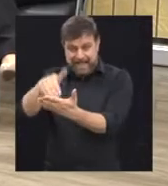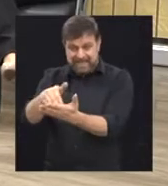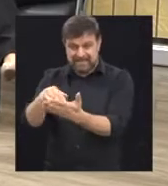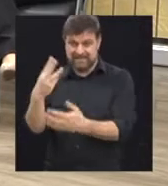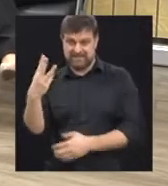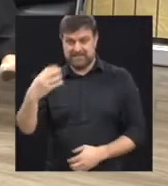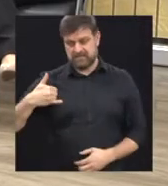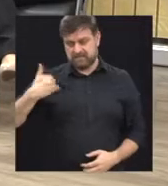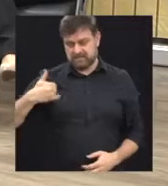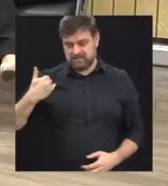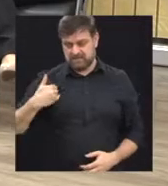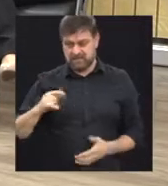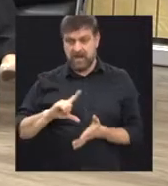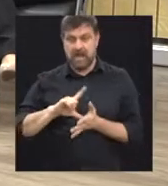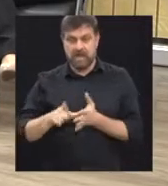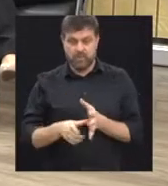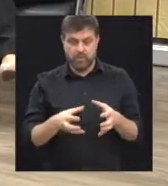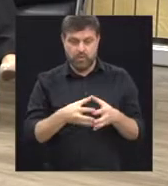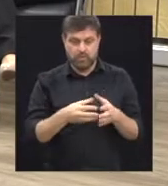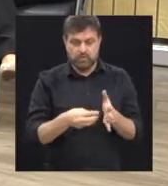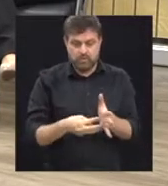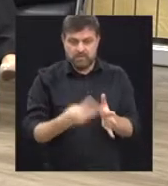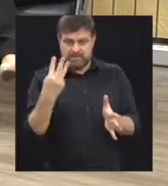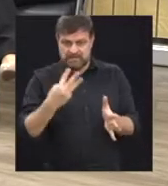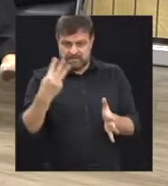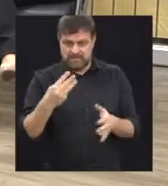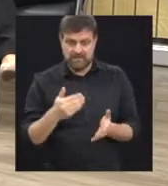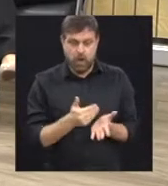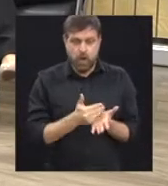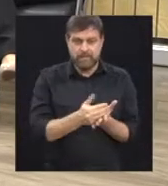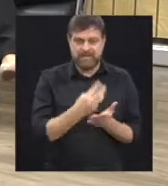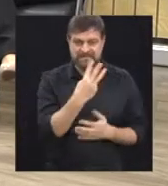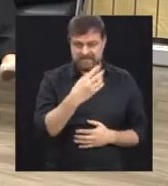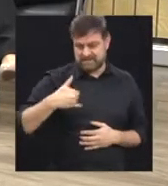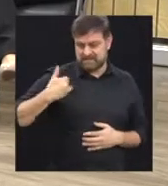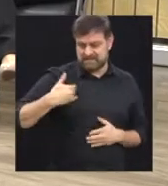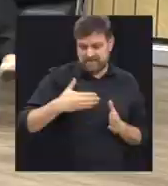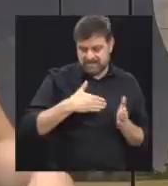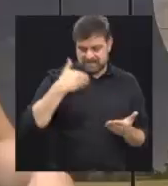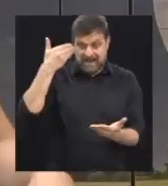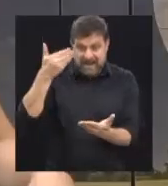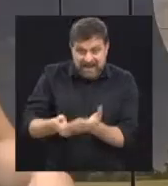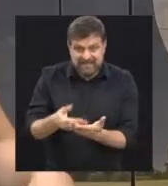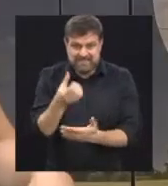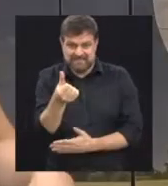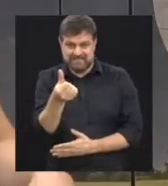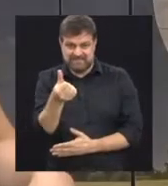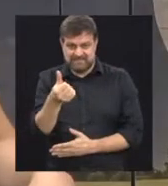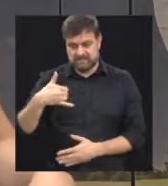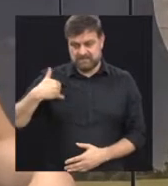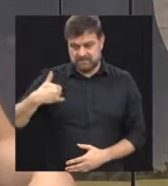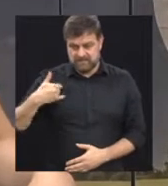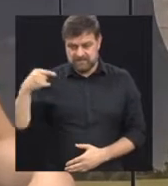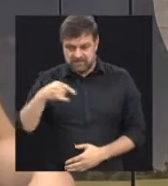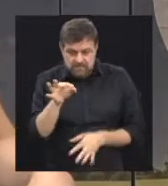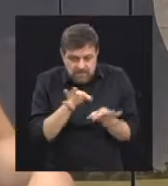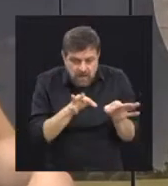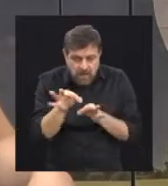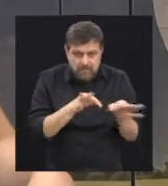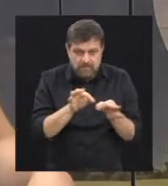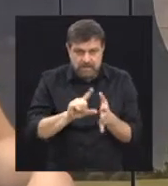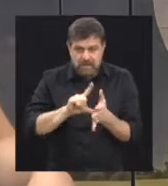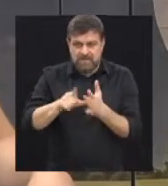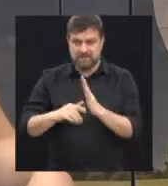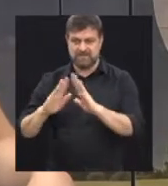3 anos, e depois o agrupamento 3, que eles entram com 3 anos até 6 anos. Então isso, eles estão se preparando para o